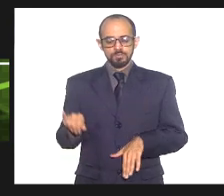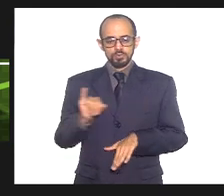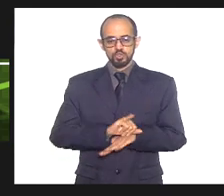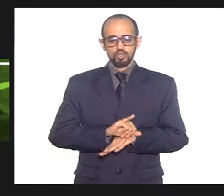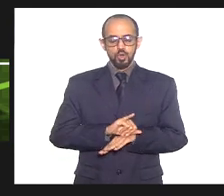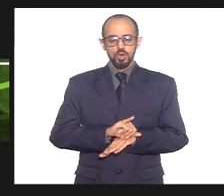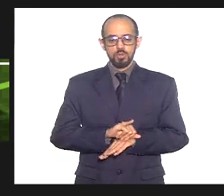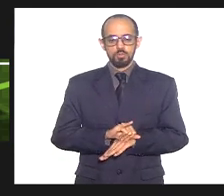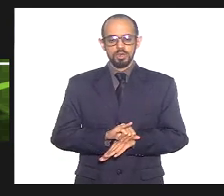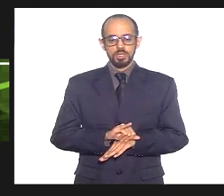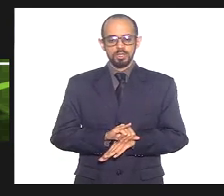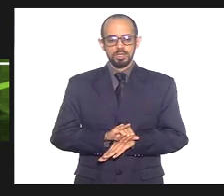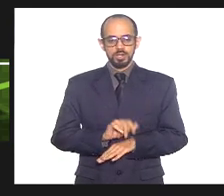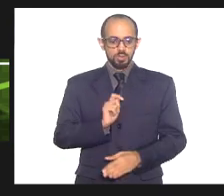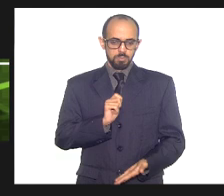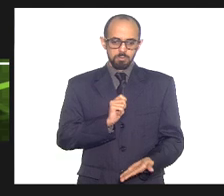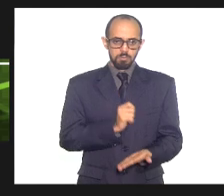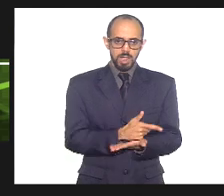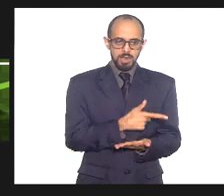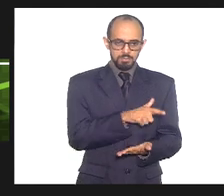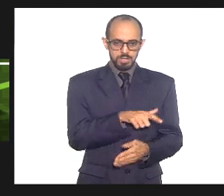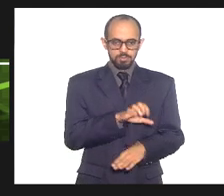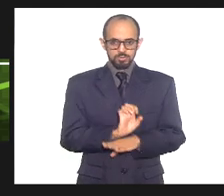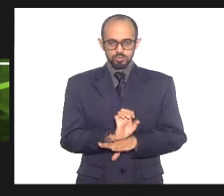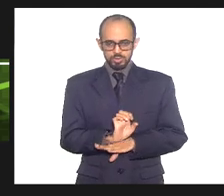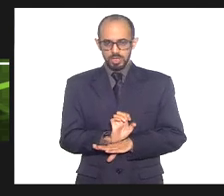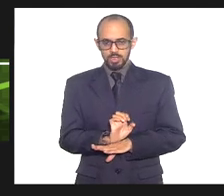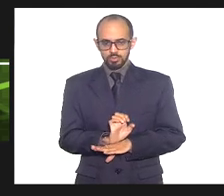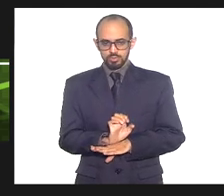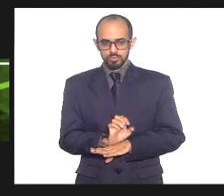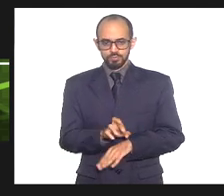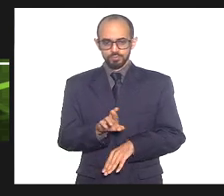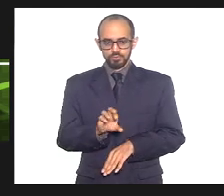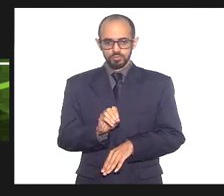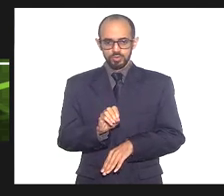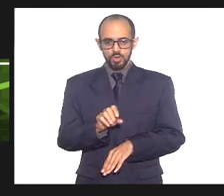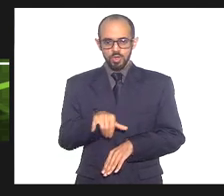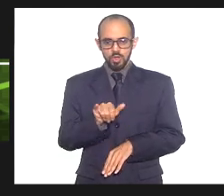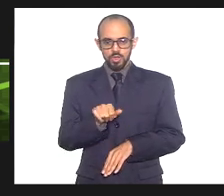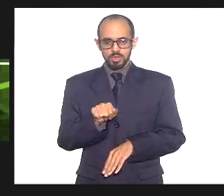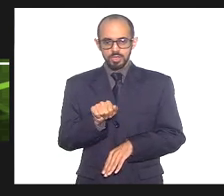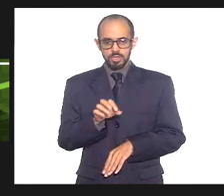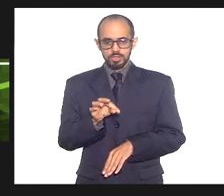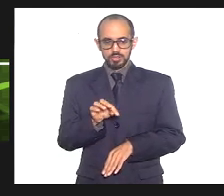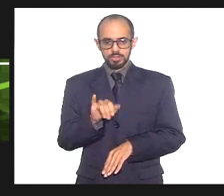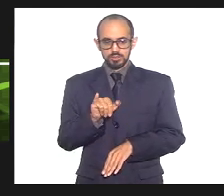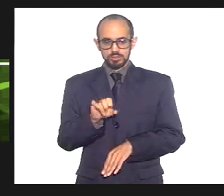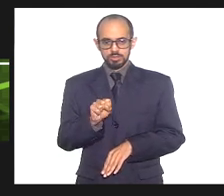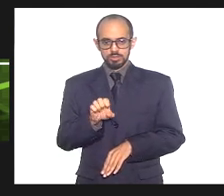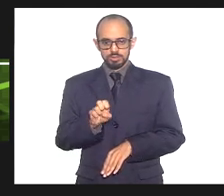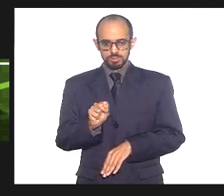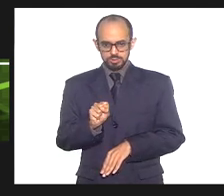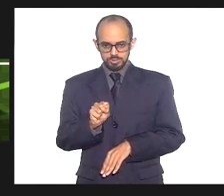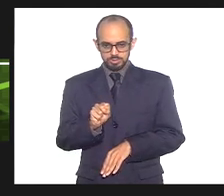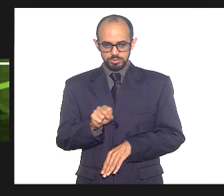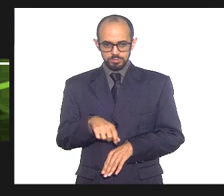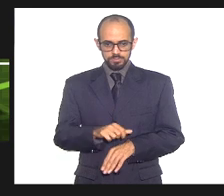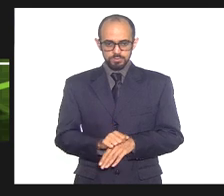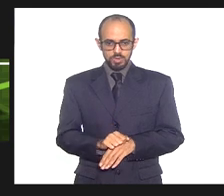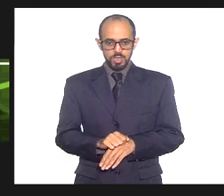royalties pagos pela Total Energy Brasil. Bom,